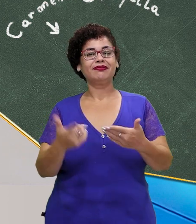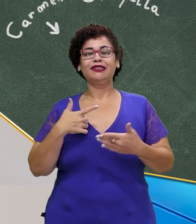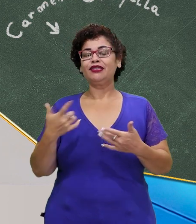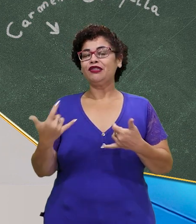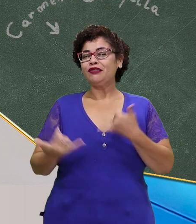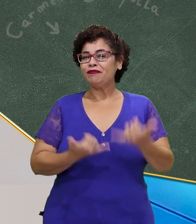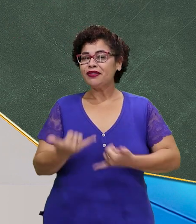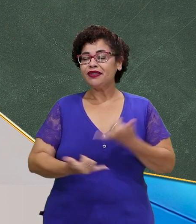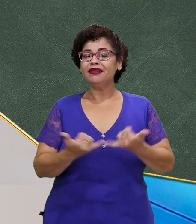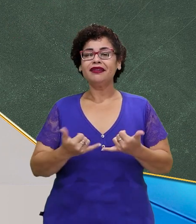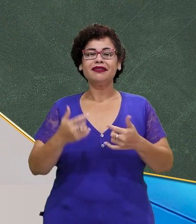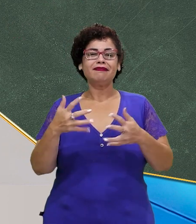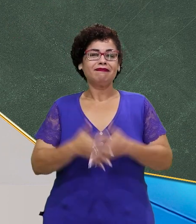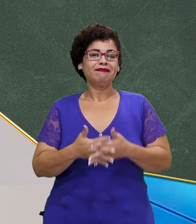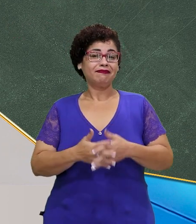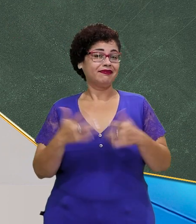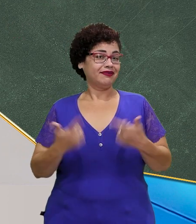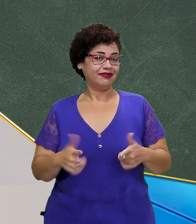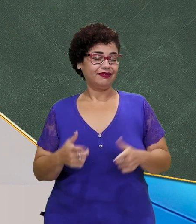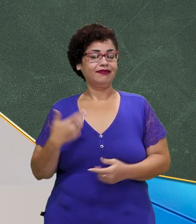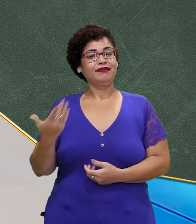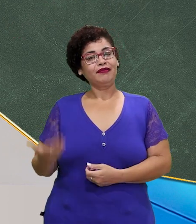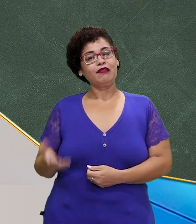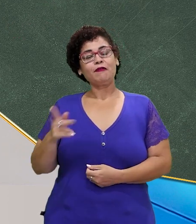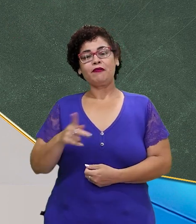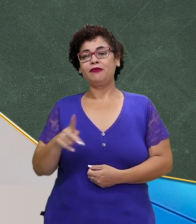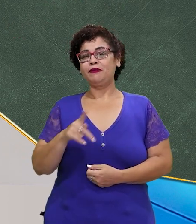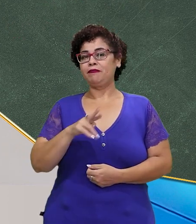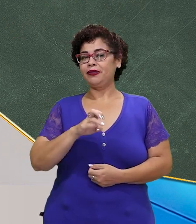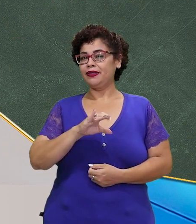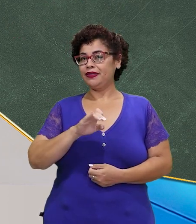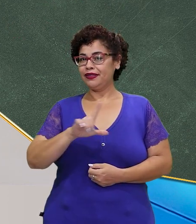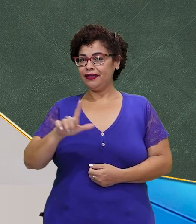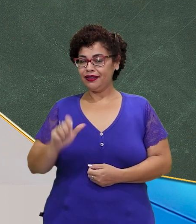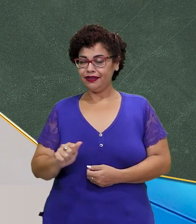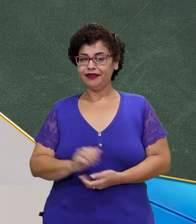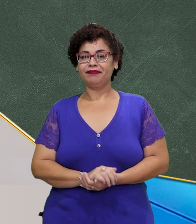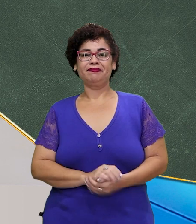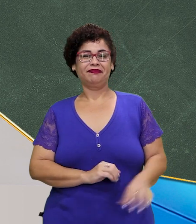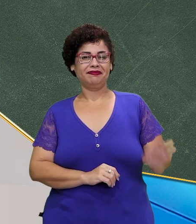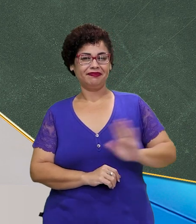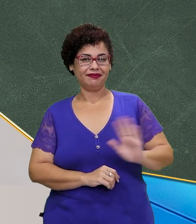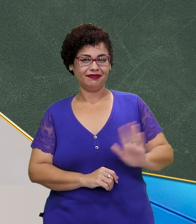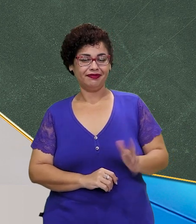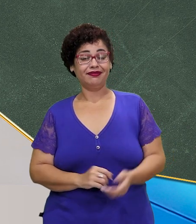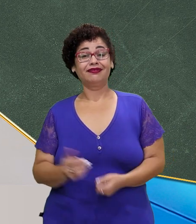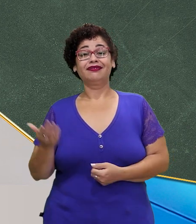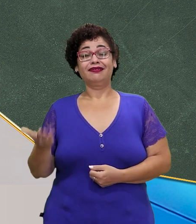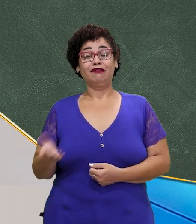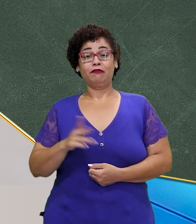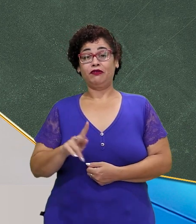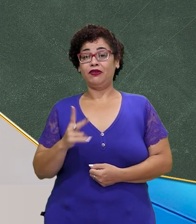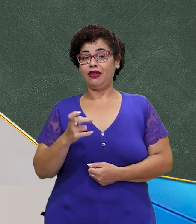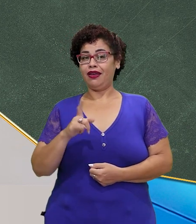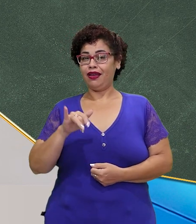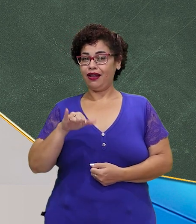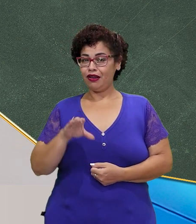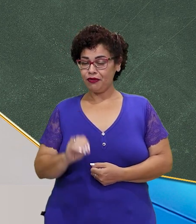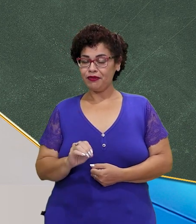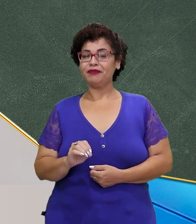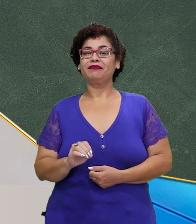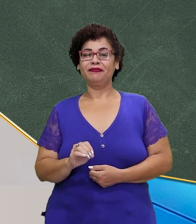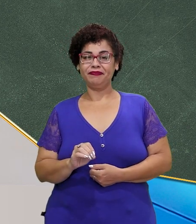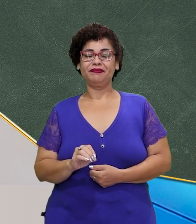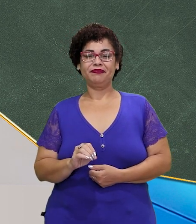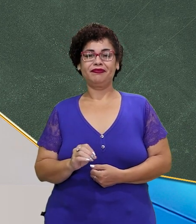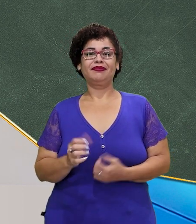forma divertida e descomplicada. Eu sou a professora Priscila Nascimento. Oi, pessoal, eu sou o professor Hélio Roberto